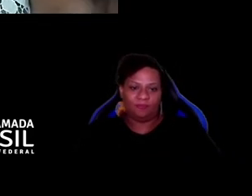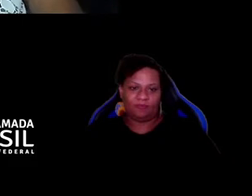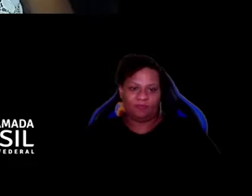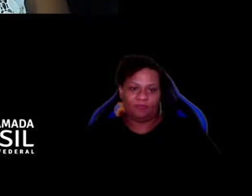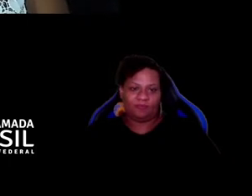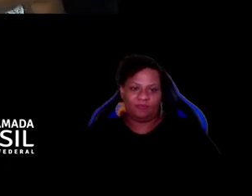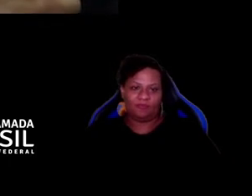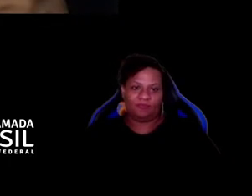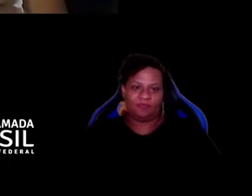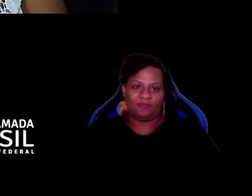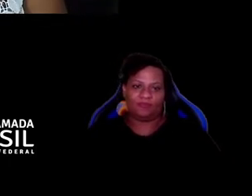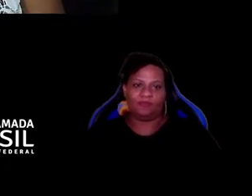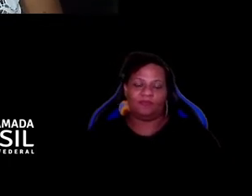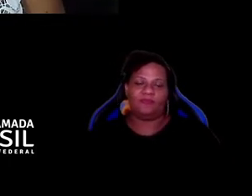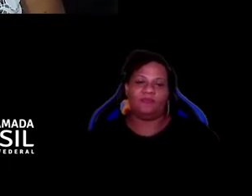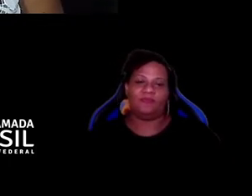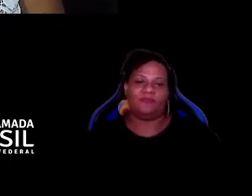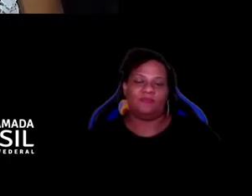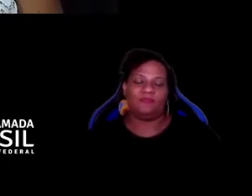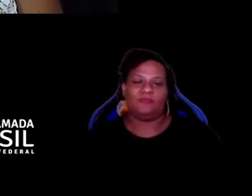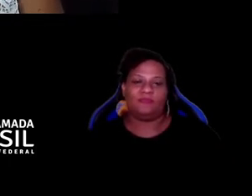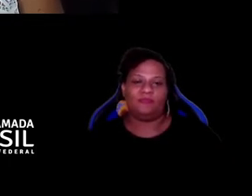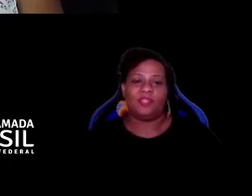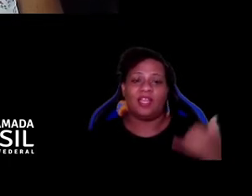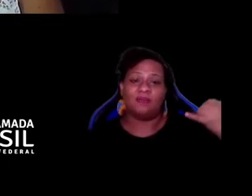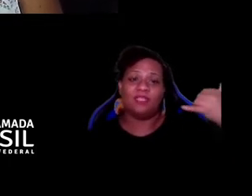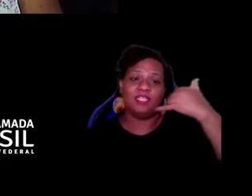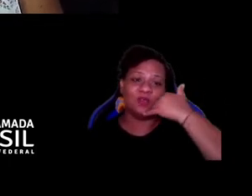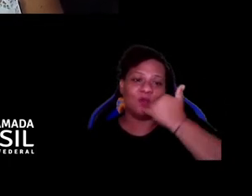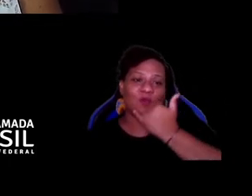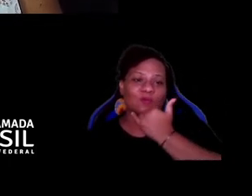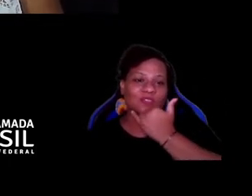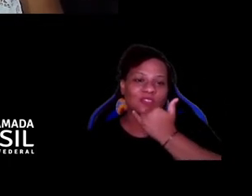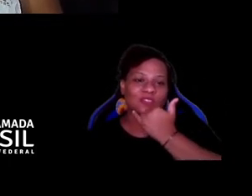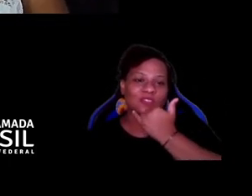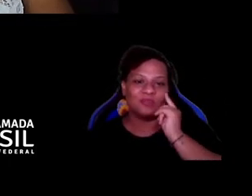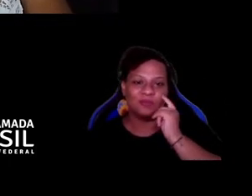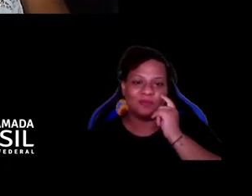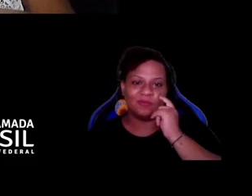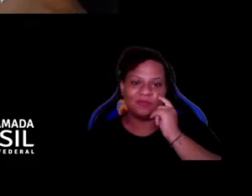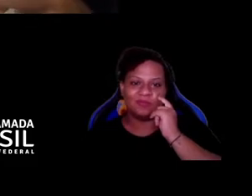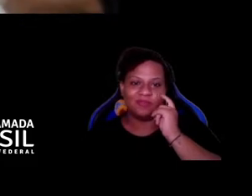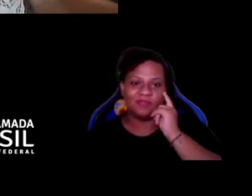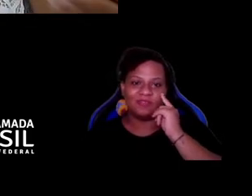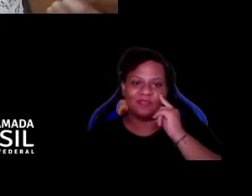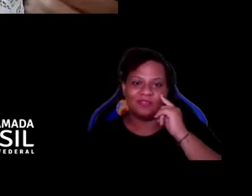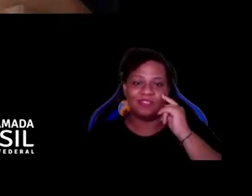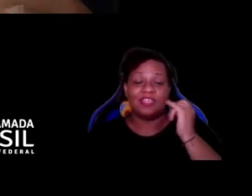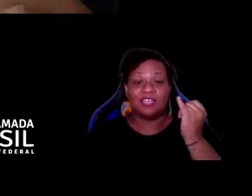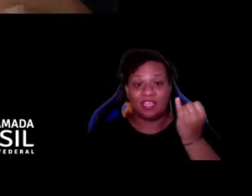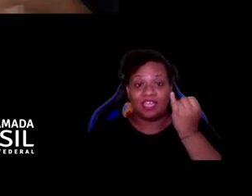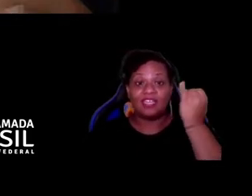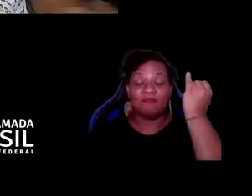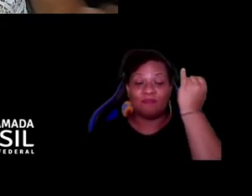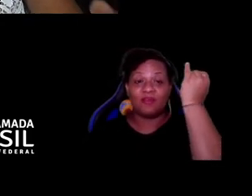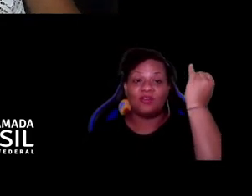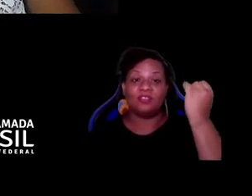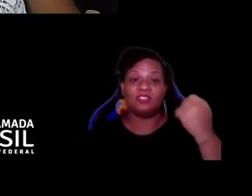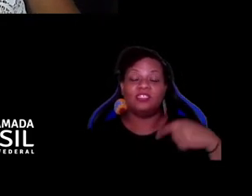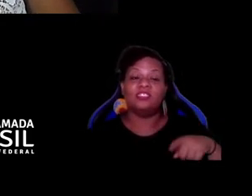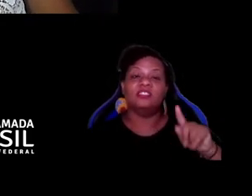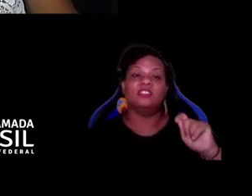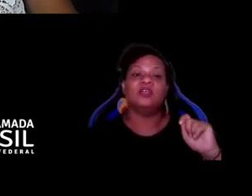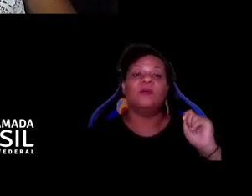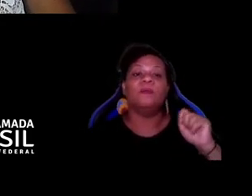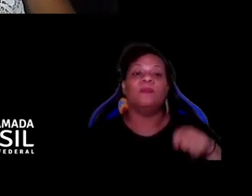Agora. Entrou uma ligação aqui. Então, Não. assim, que é importante a gente poder ensinar